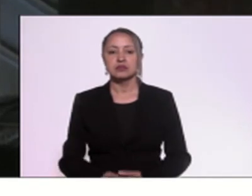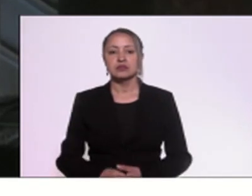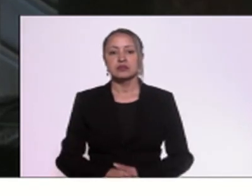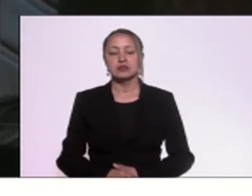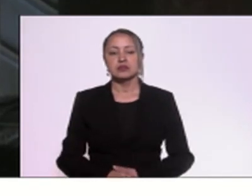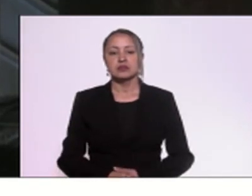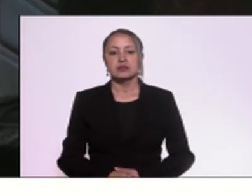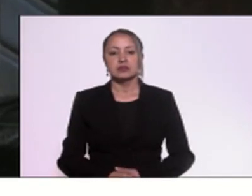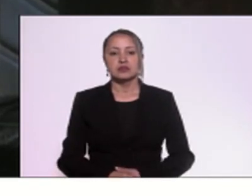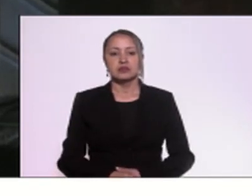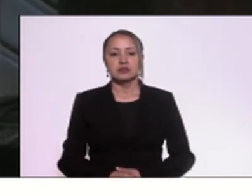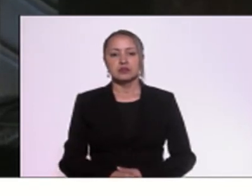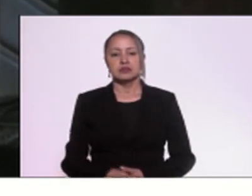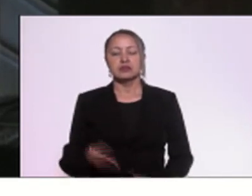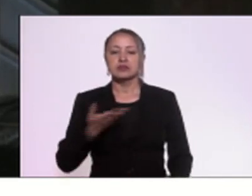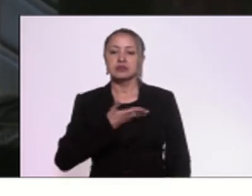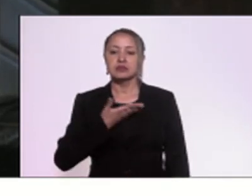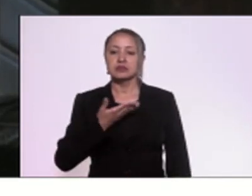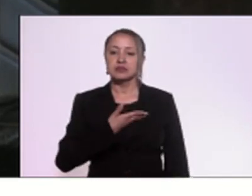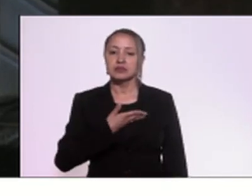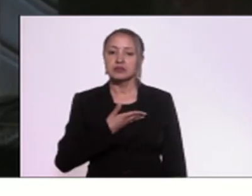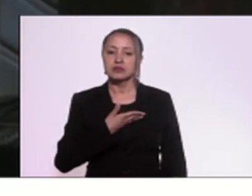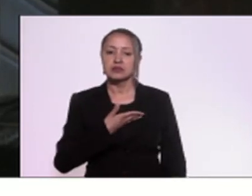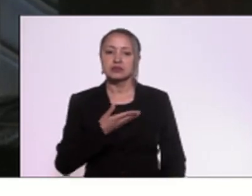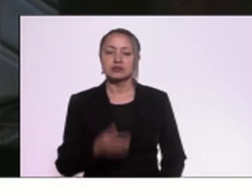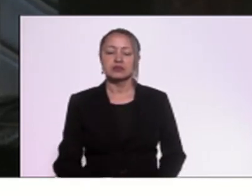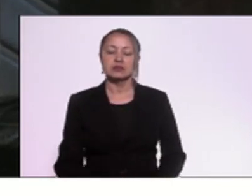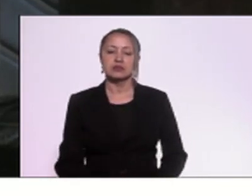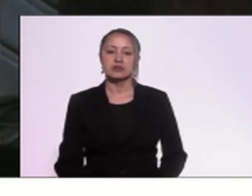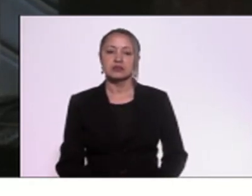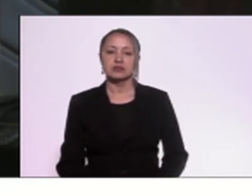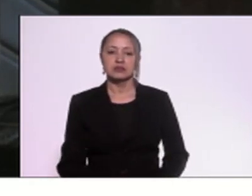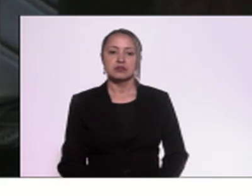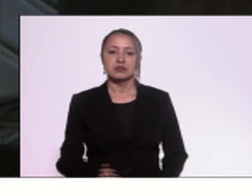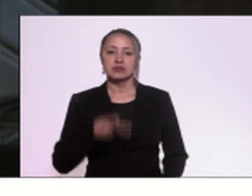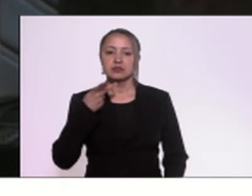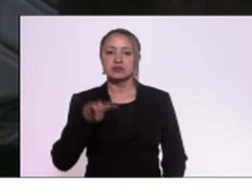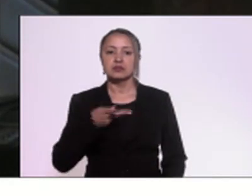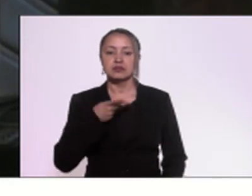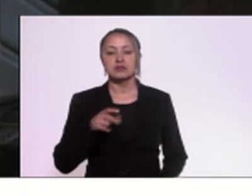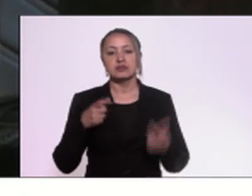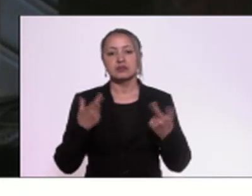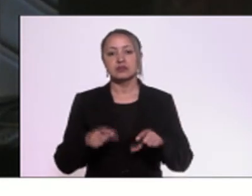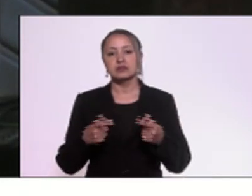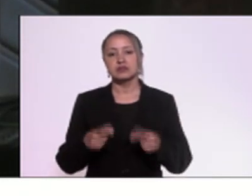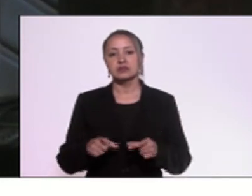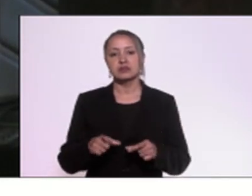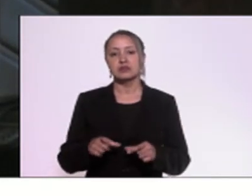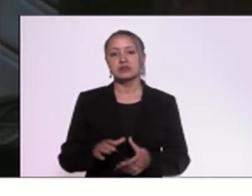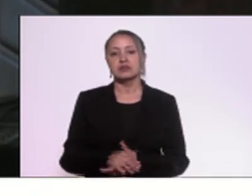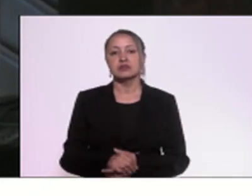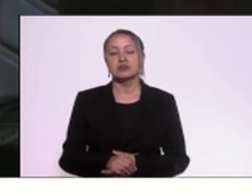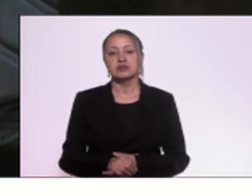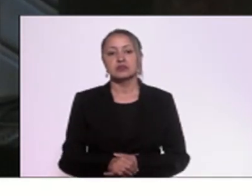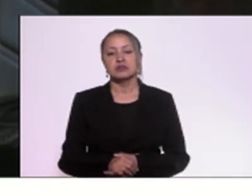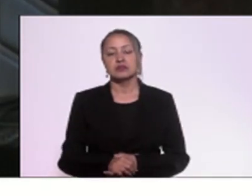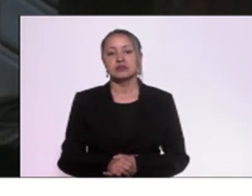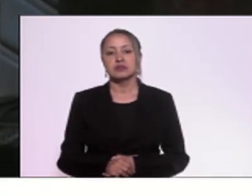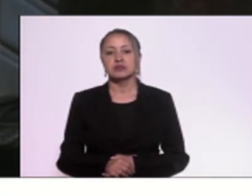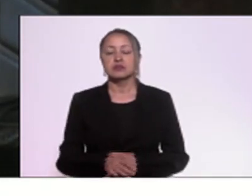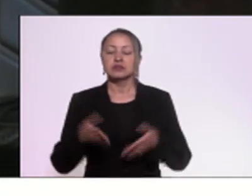do carnaval, que você fala do samba, que você fala do Bumba Meu